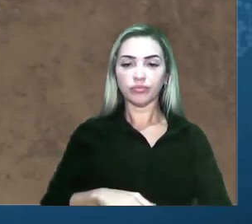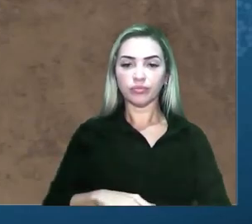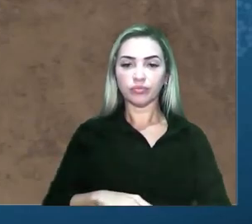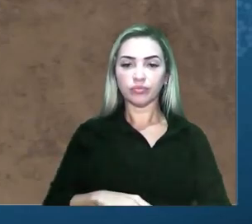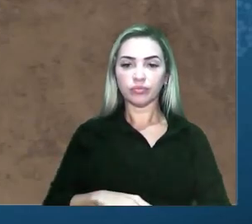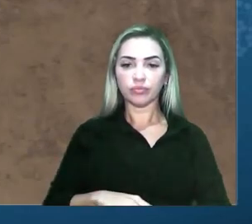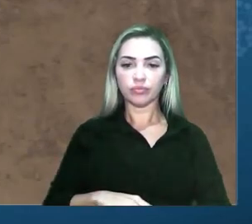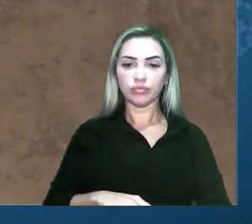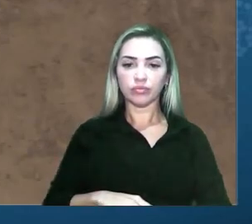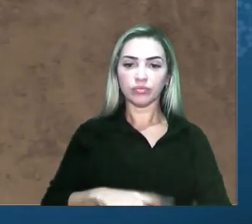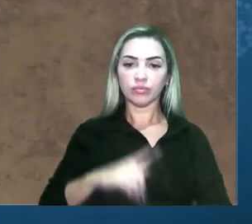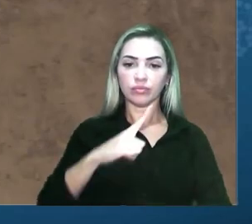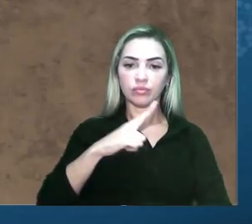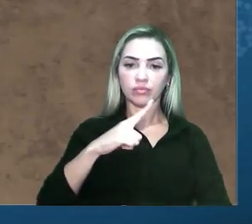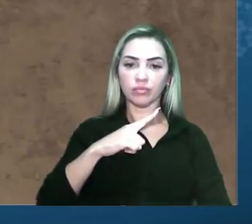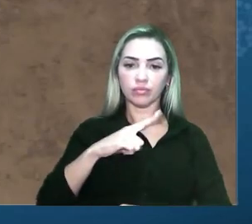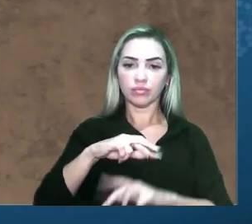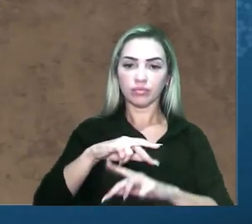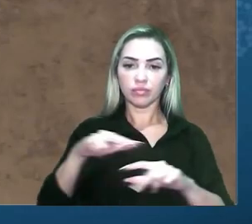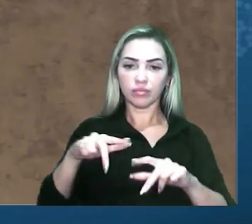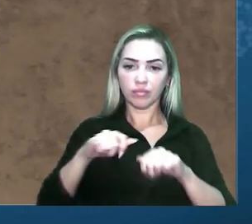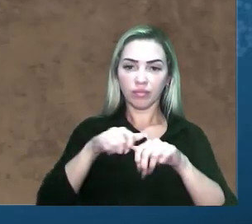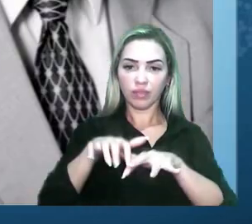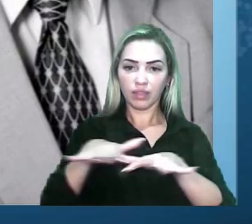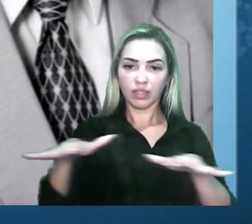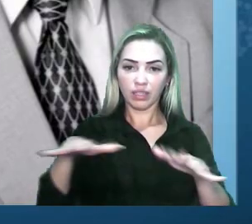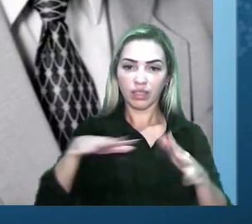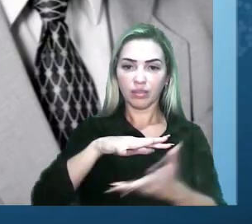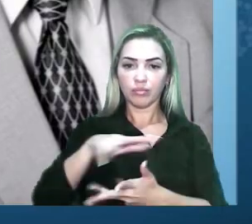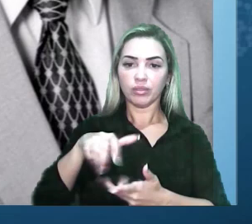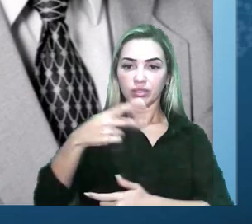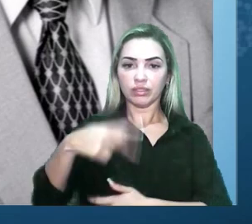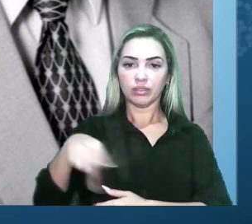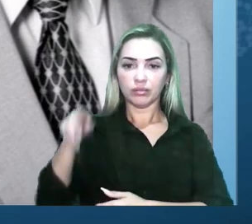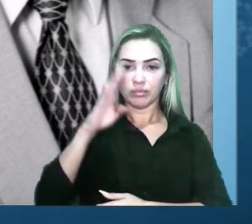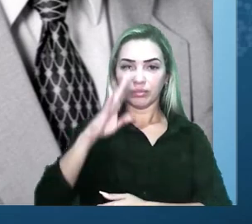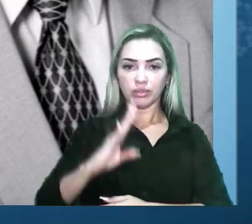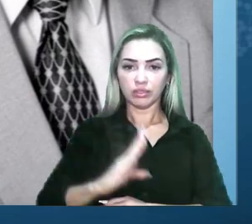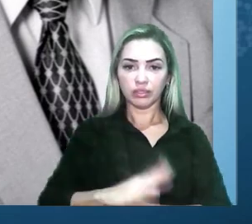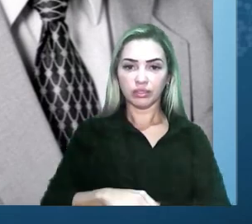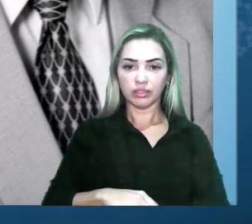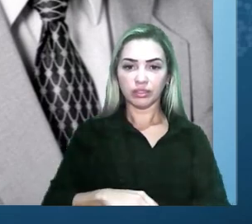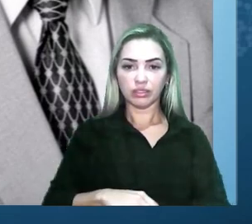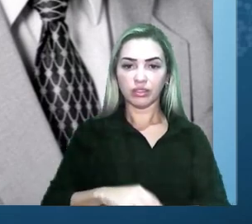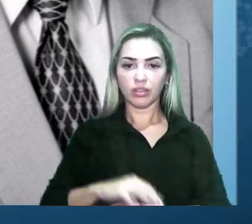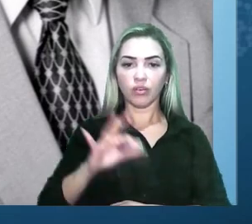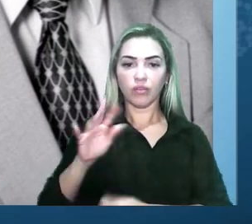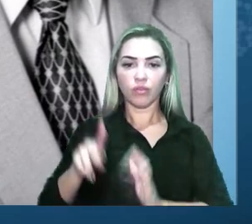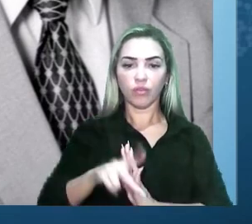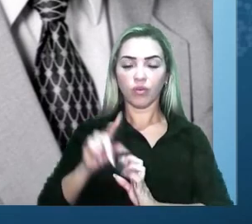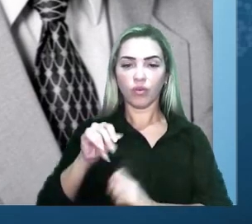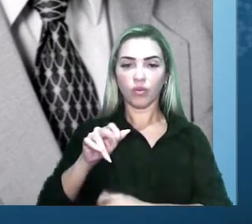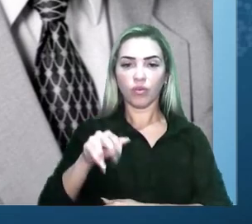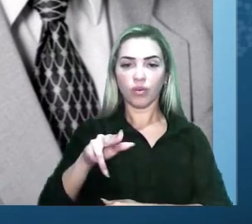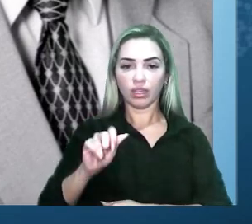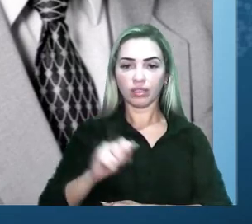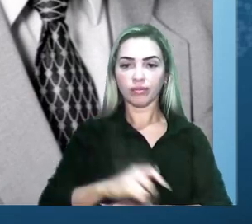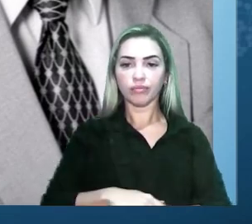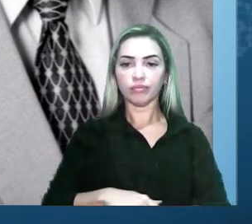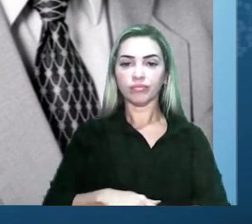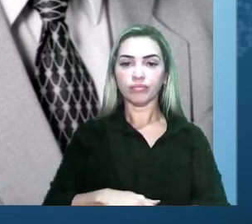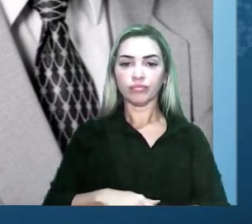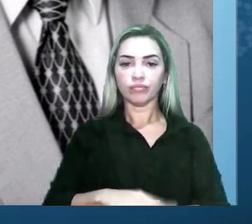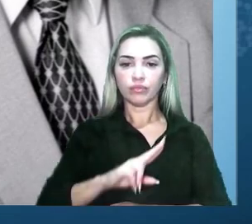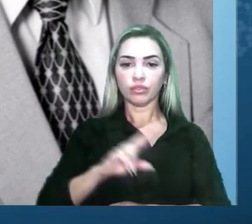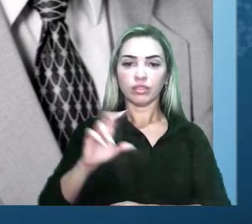a Malaria Endemic Area on the Border of Brazil and French Guiana. And the winner is Esther dos